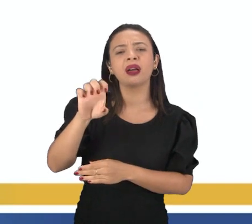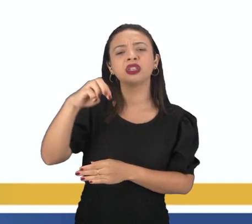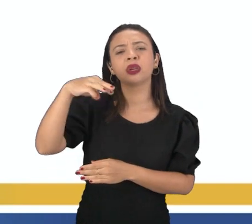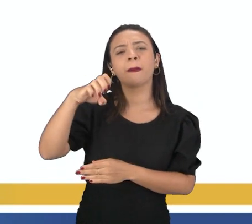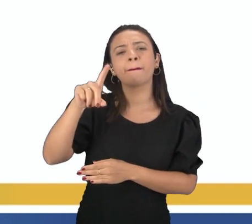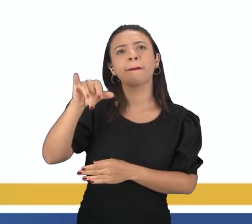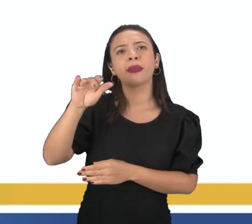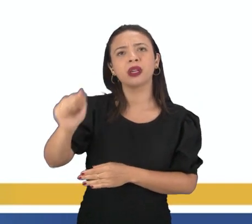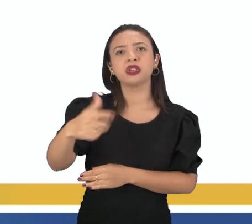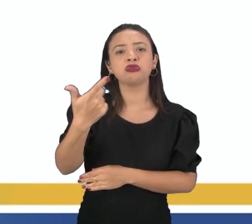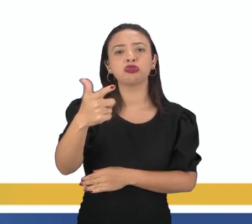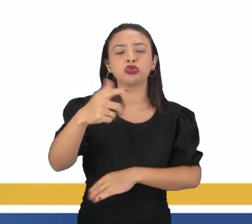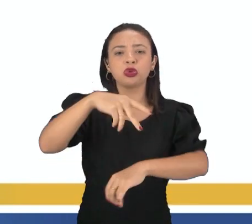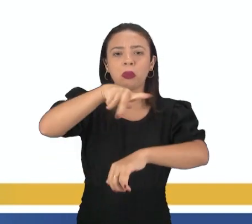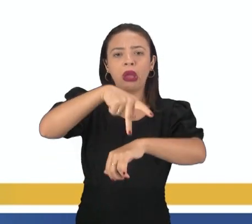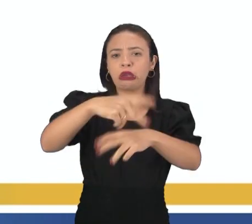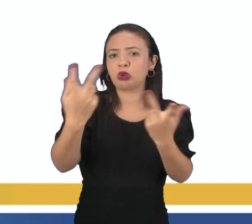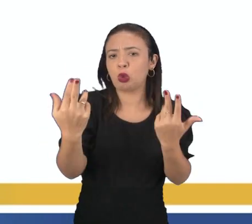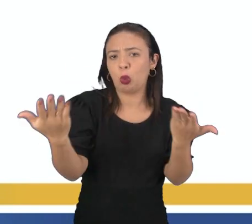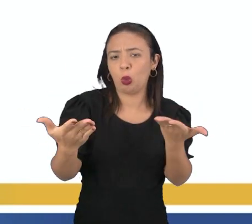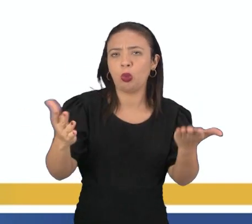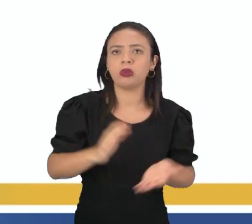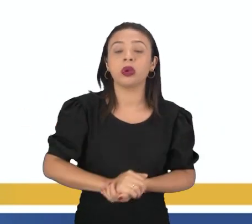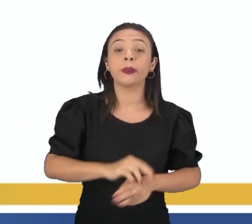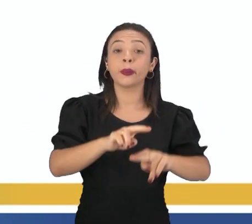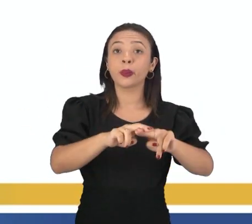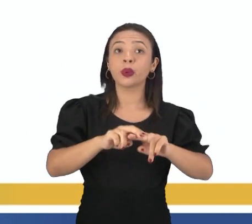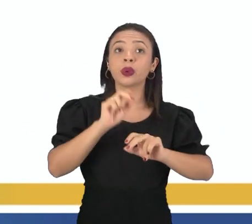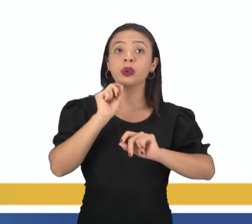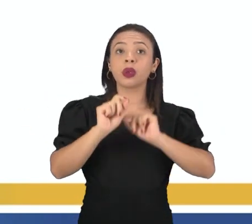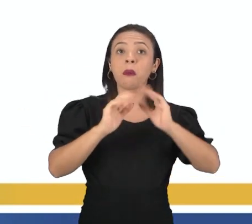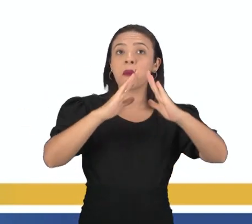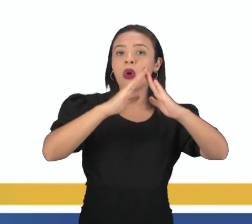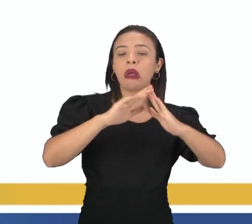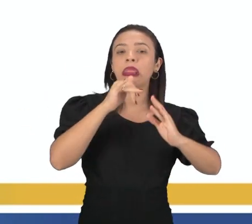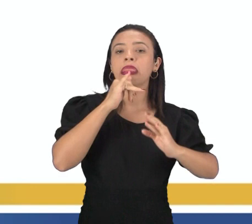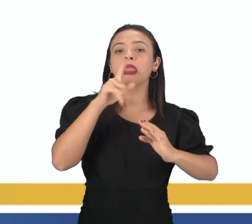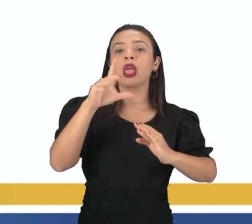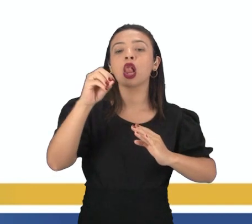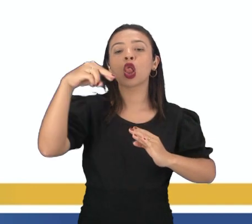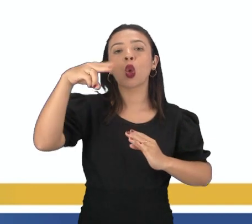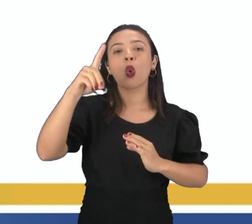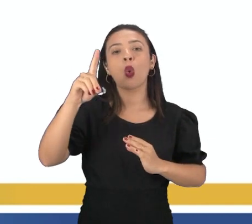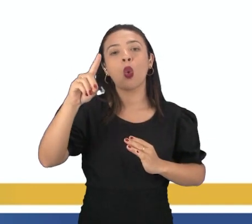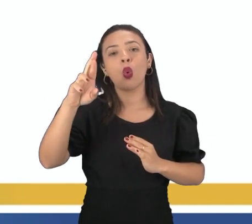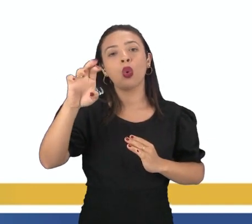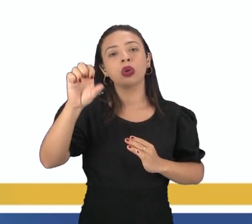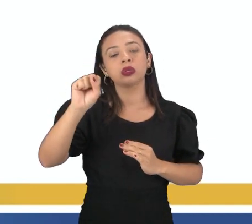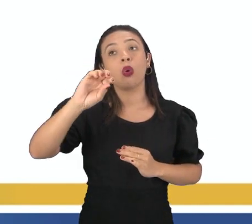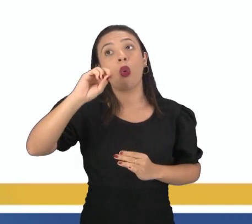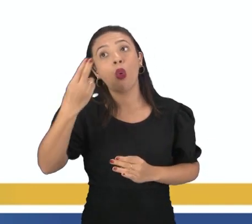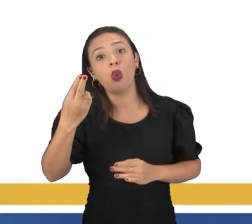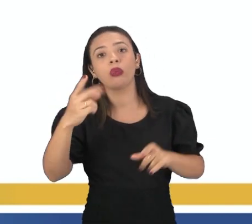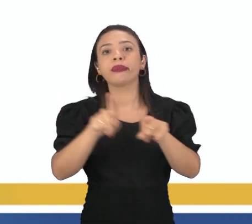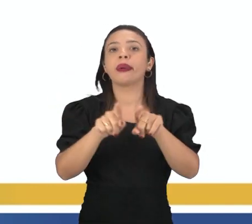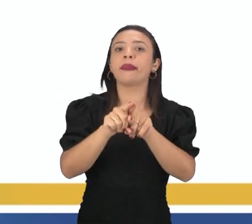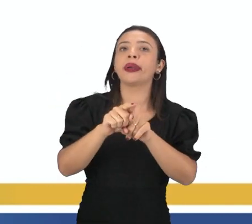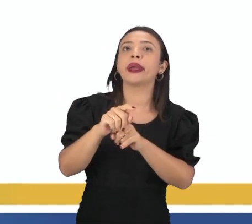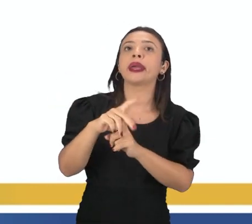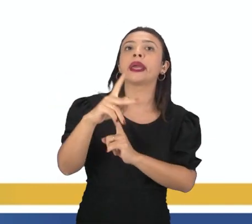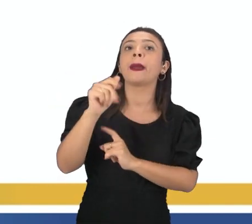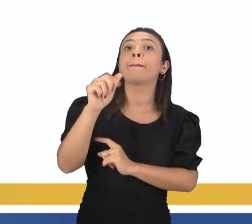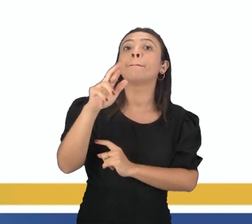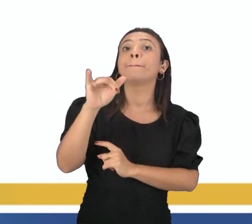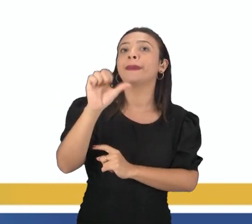existiam países como os que conhecemos hoje. Assim, morar em Londres ou em Paris, desculpa ali que Paris está com